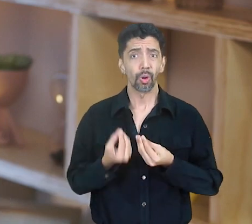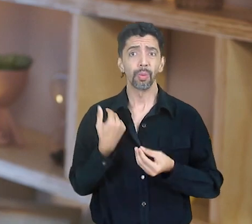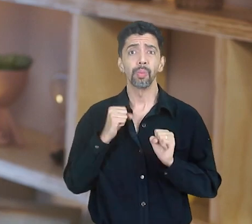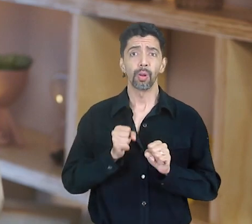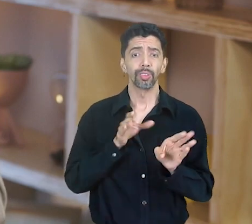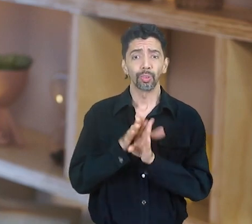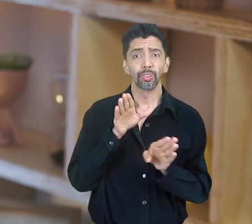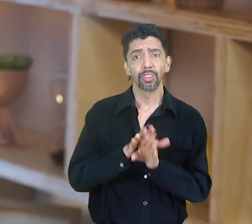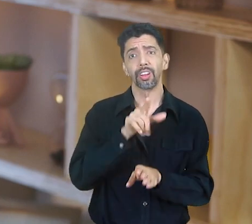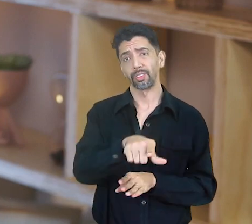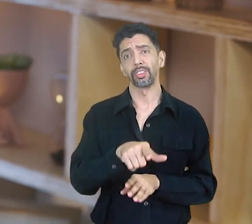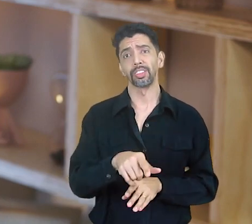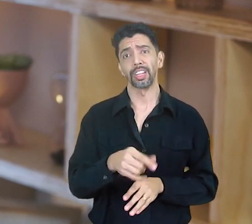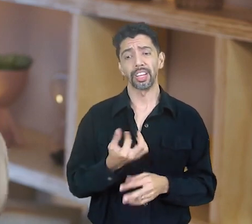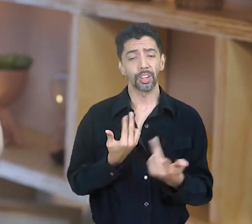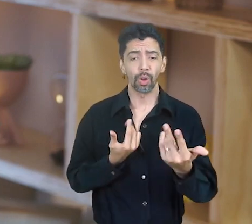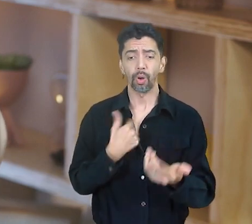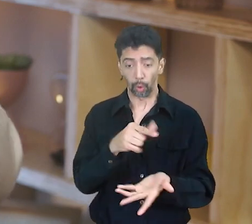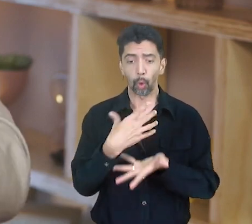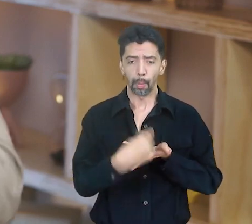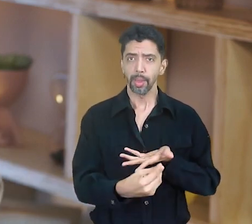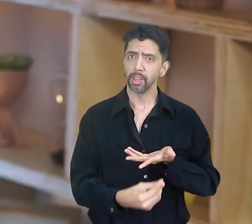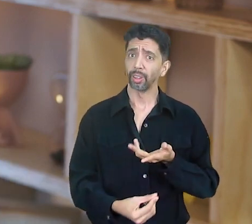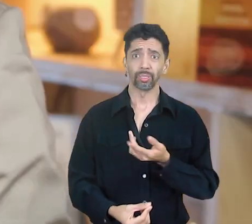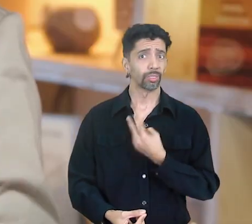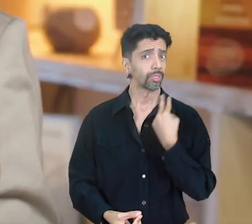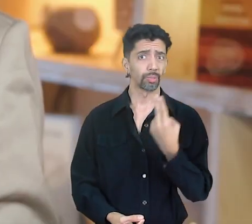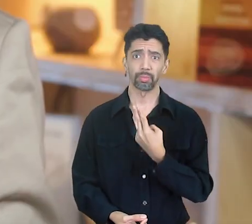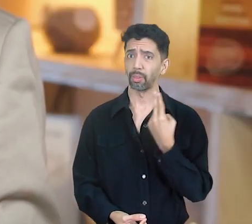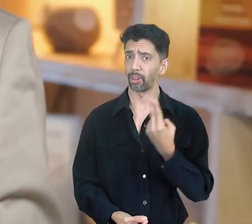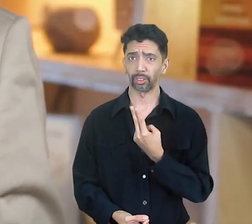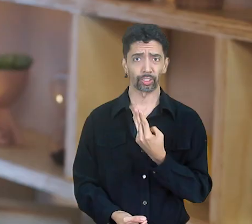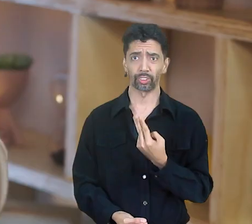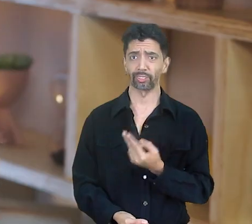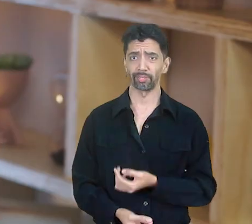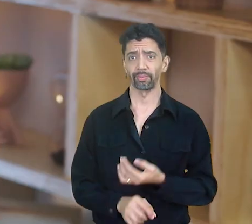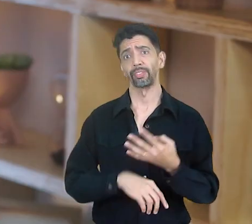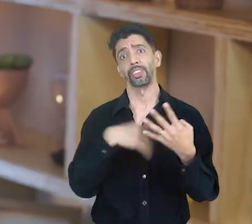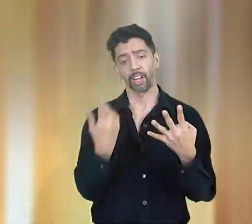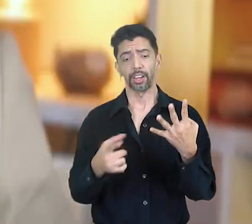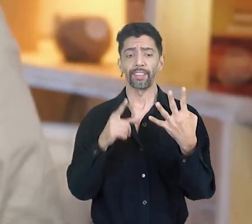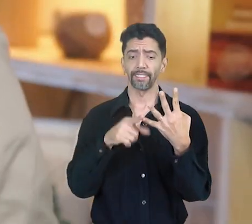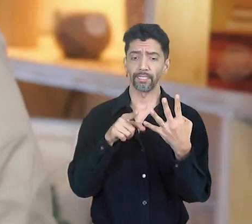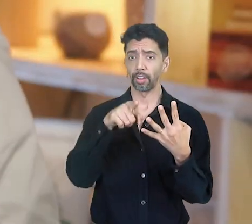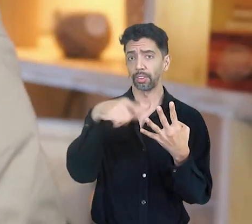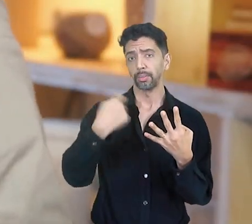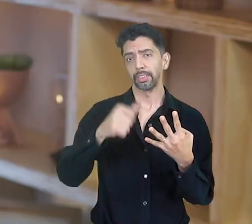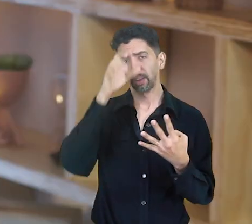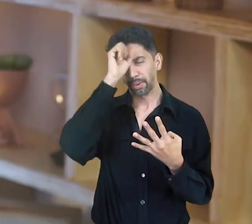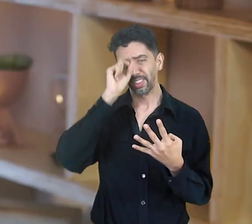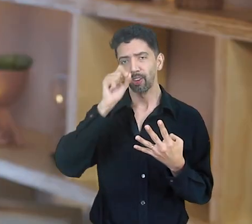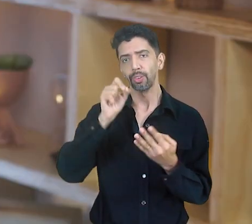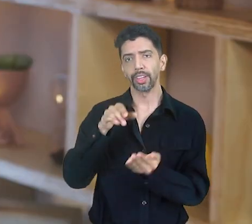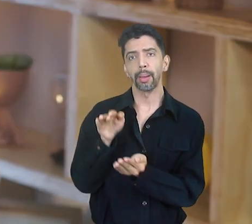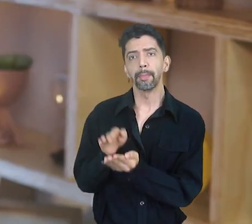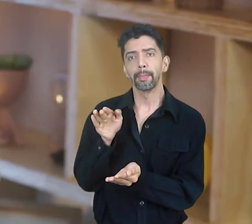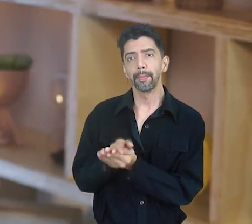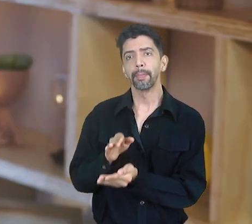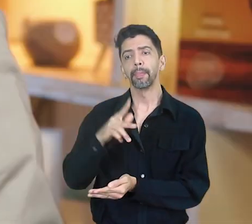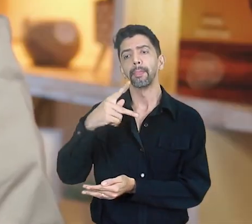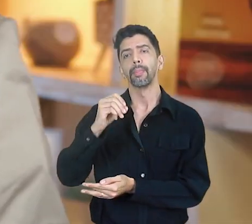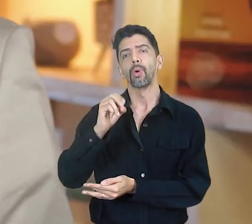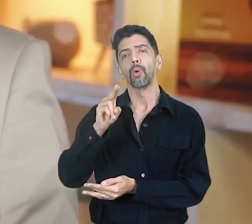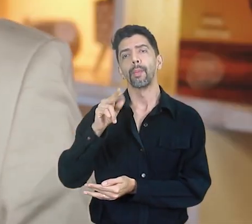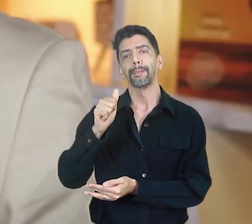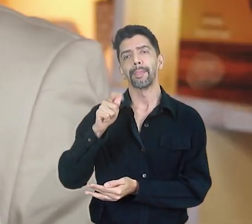para você? Guarde isso ou guarde aquilo, ou gaste até tanto. Isso não existe. Surreal. E o quarto passo, você precisa aprender a